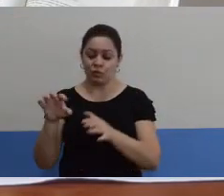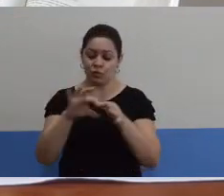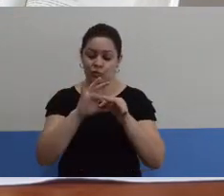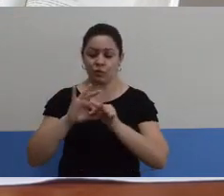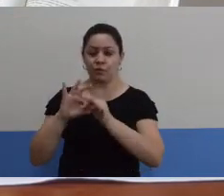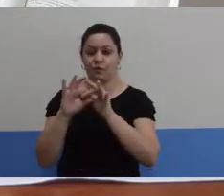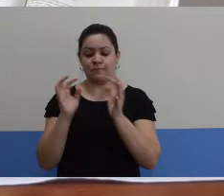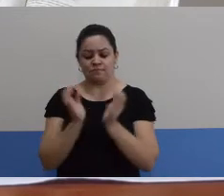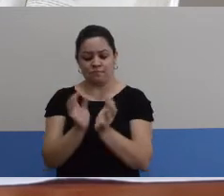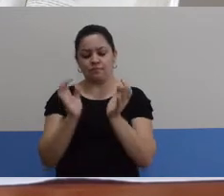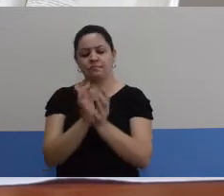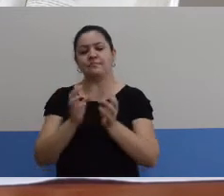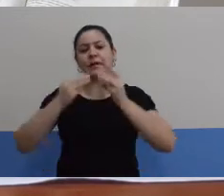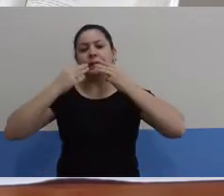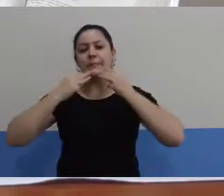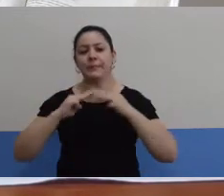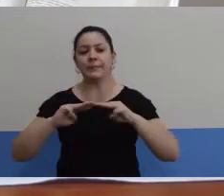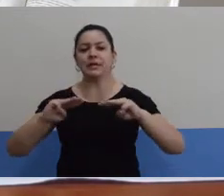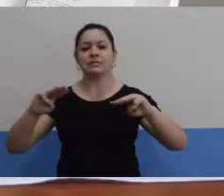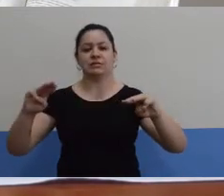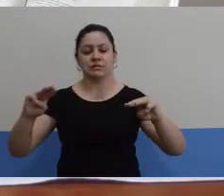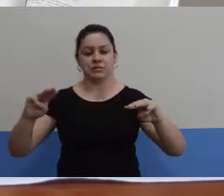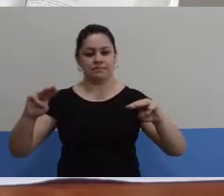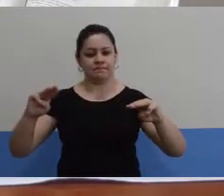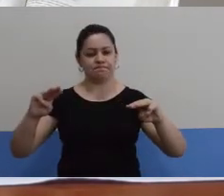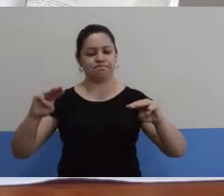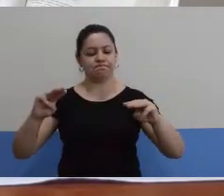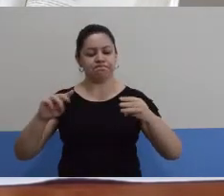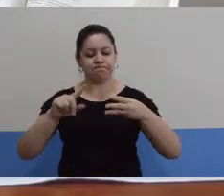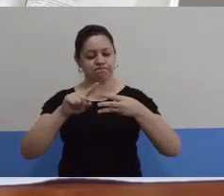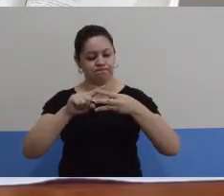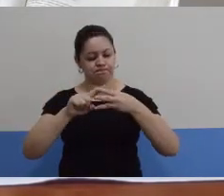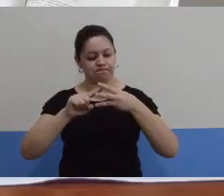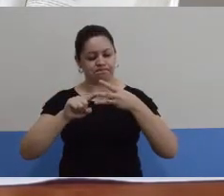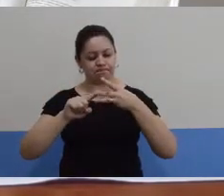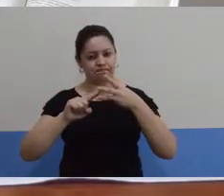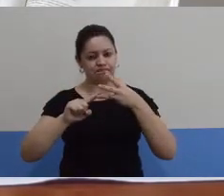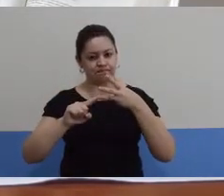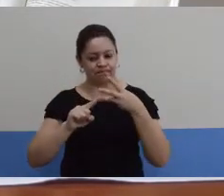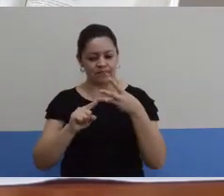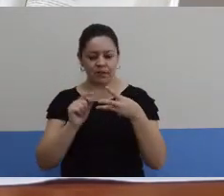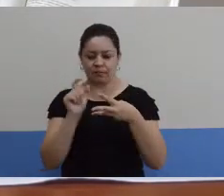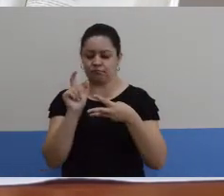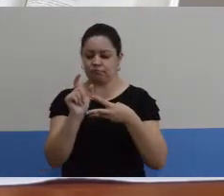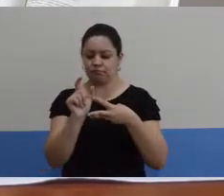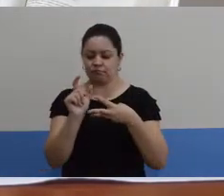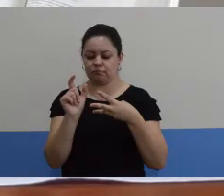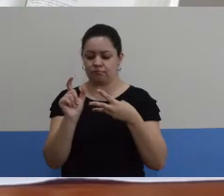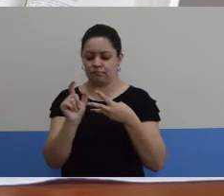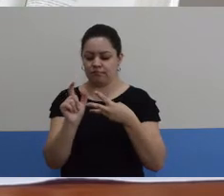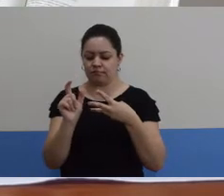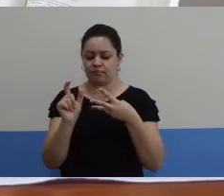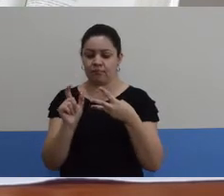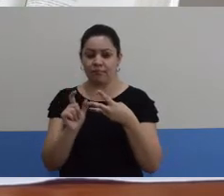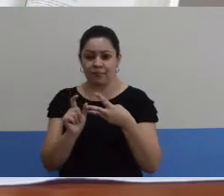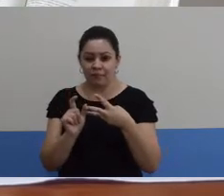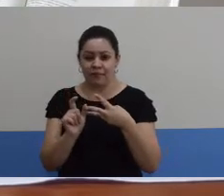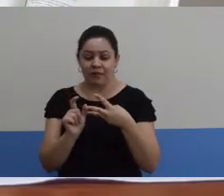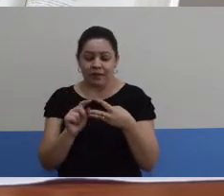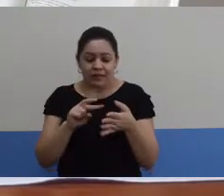missão. Não podemos tomar cada palavra no seu significado de forma